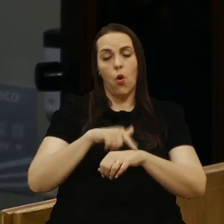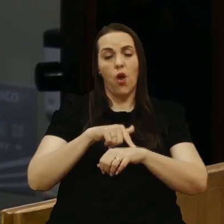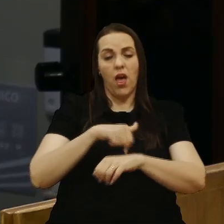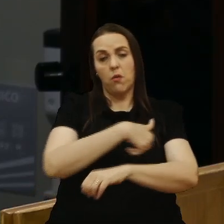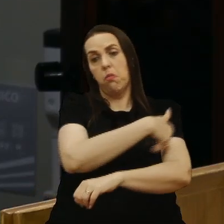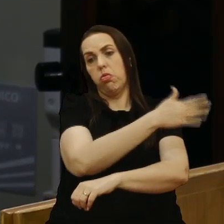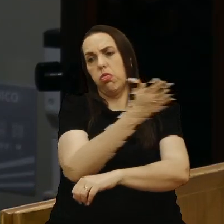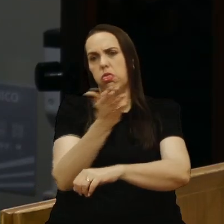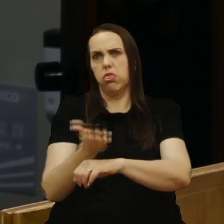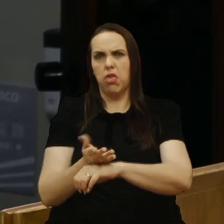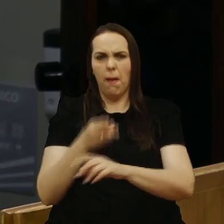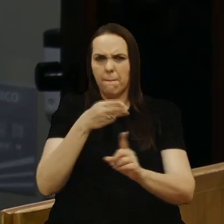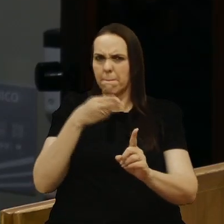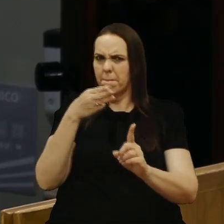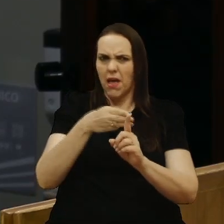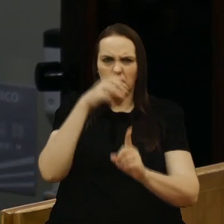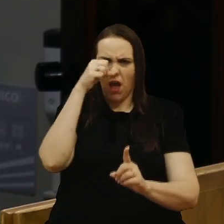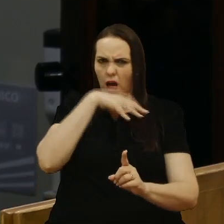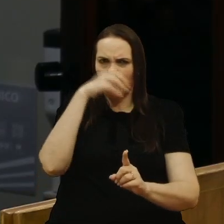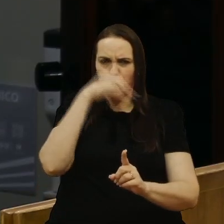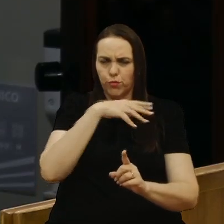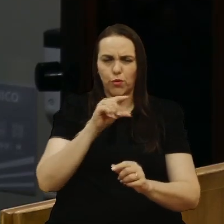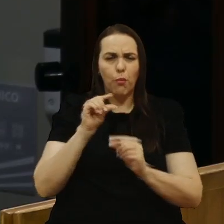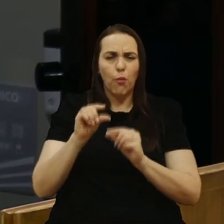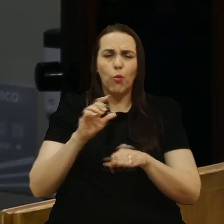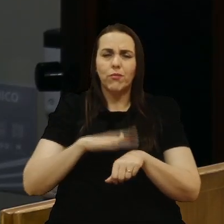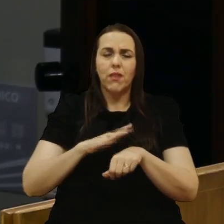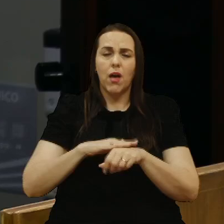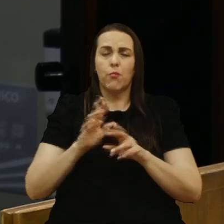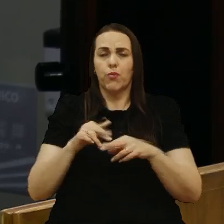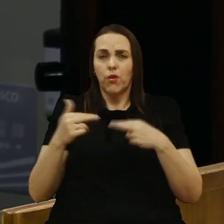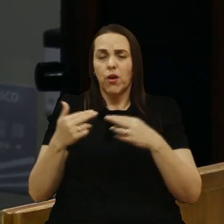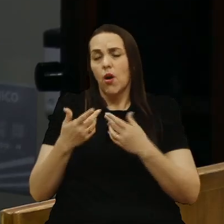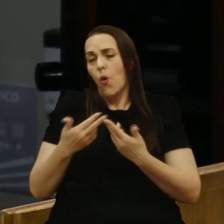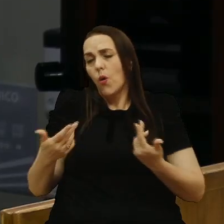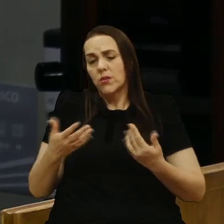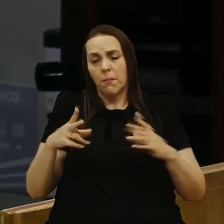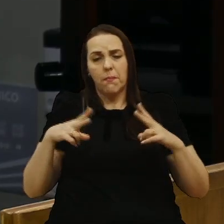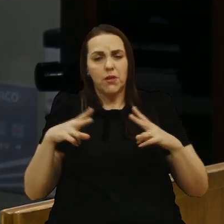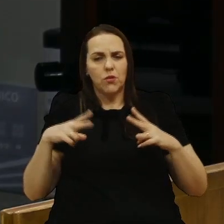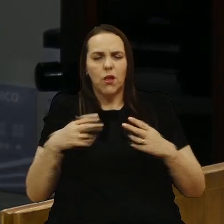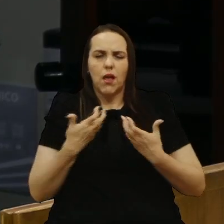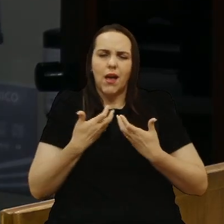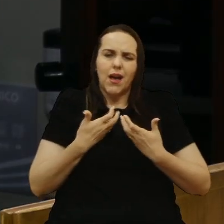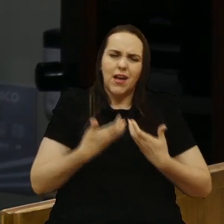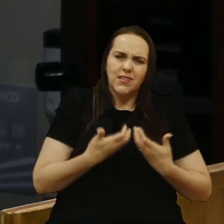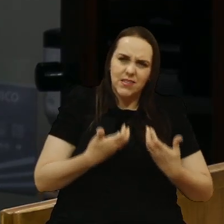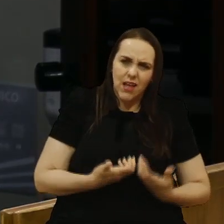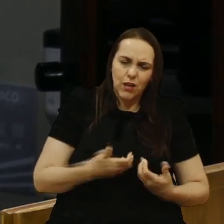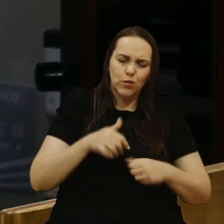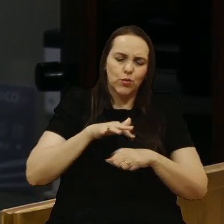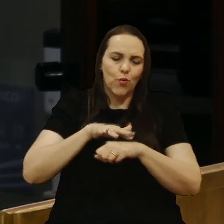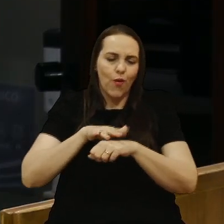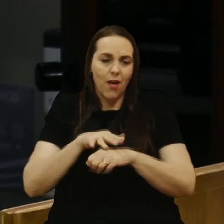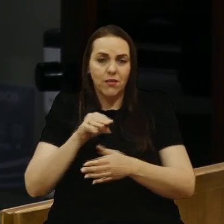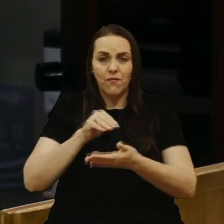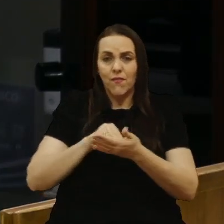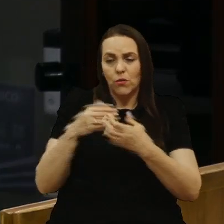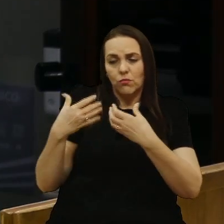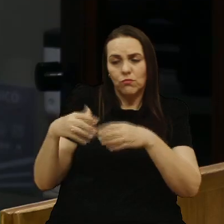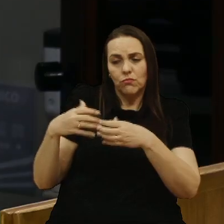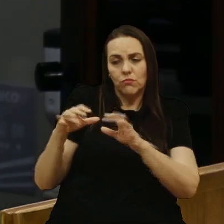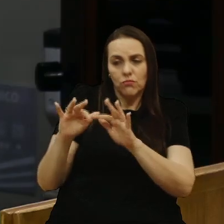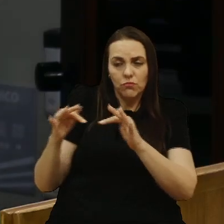e pouco tempo para a vida pessoal. Isso se traduz em cansaço, adoecimento e falta de convívio familiar.